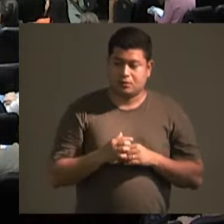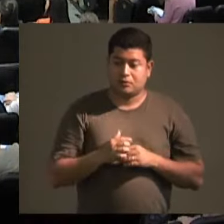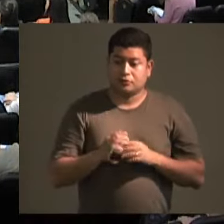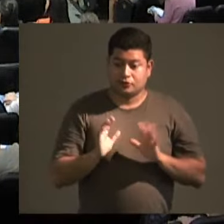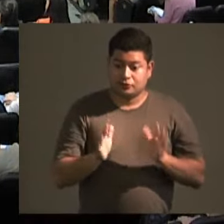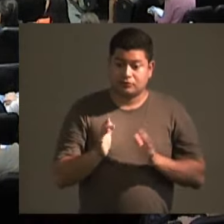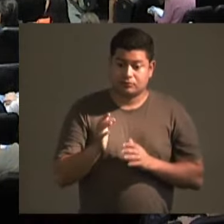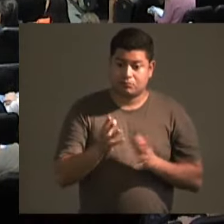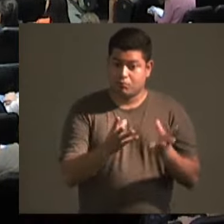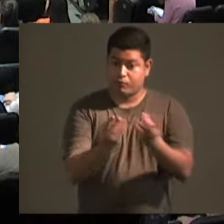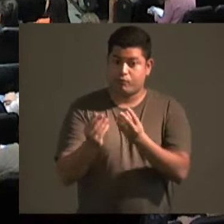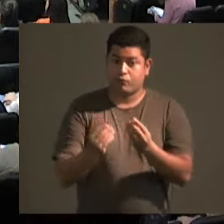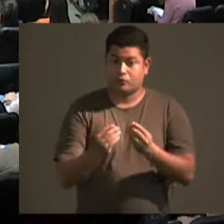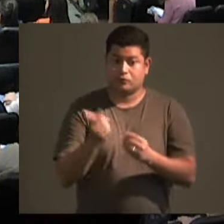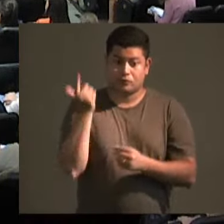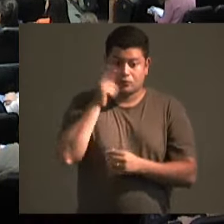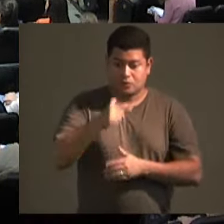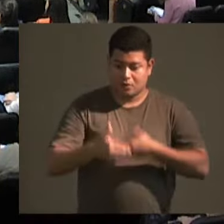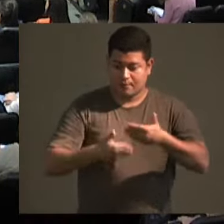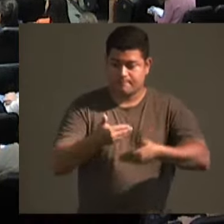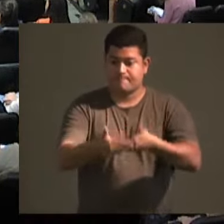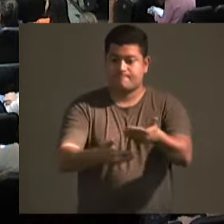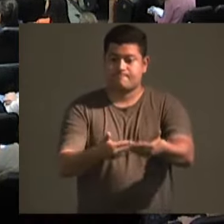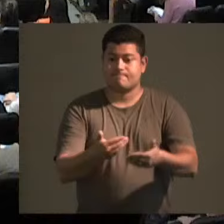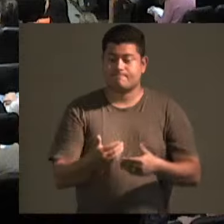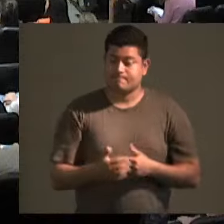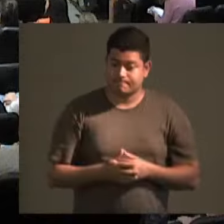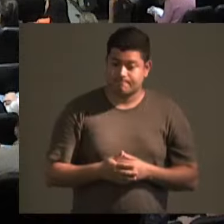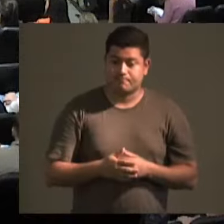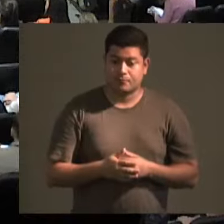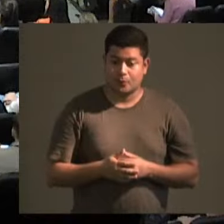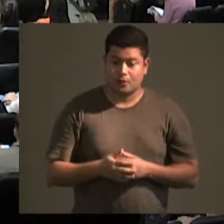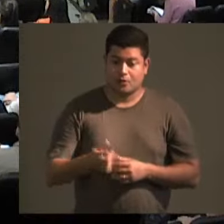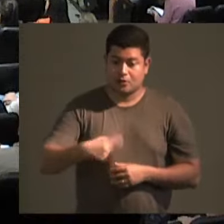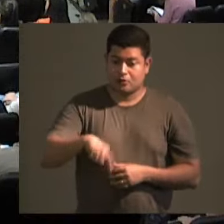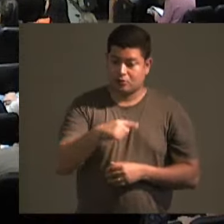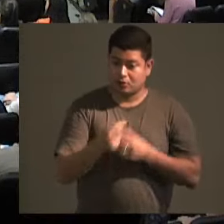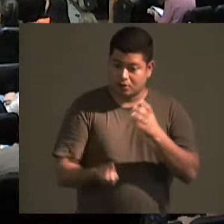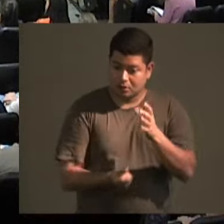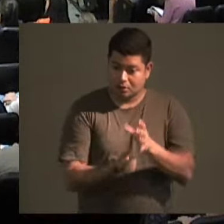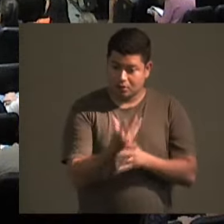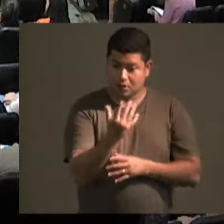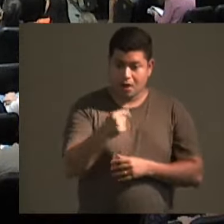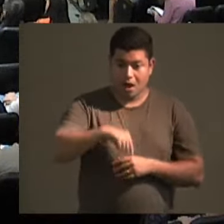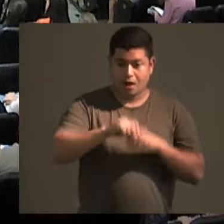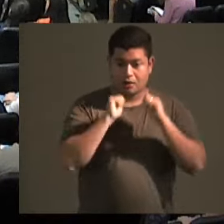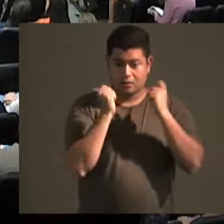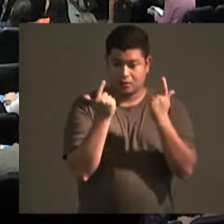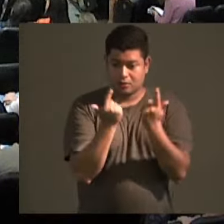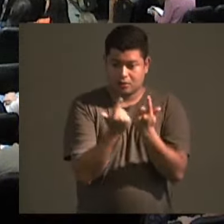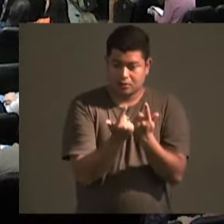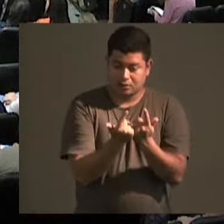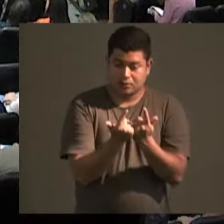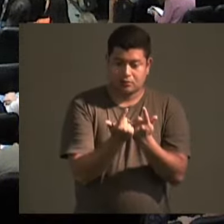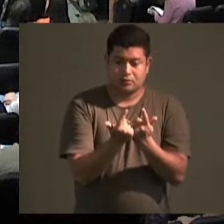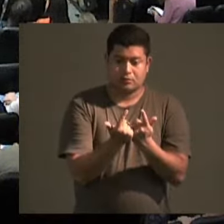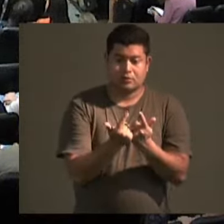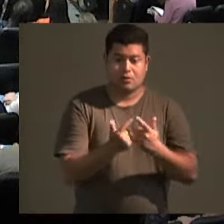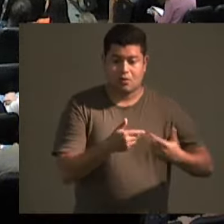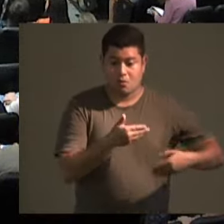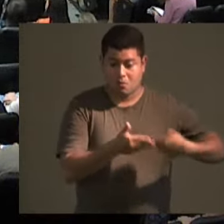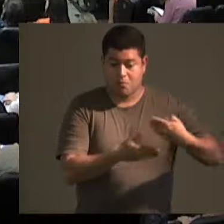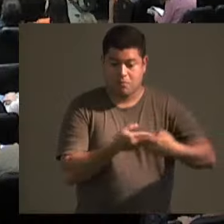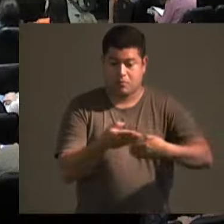incidência para a gente avançar nisso, né? Sim, e a gente está construindo aqui na LESC um processo